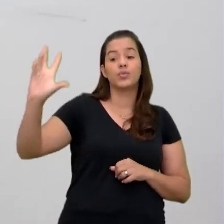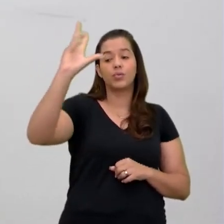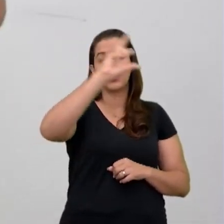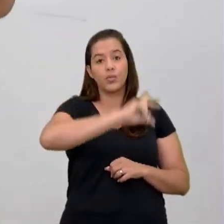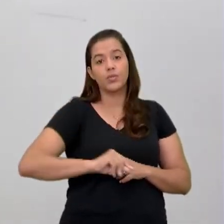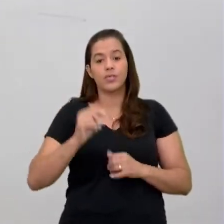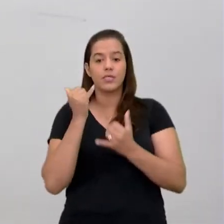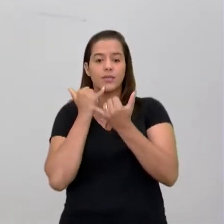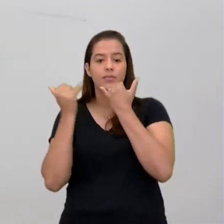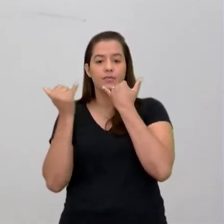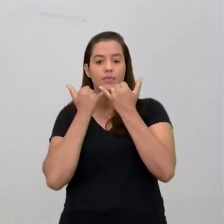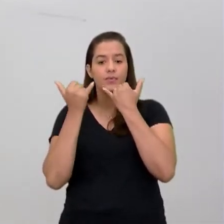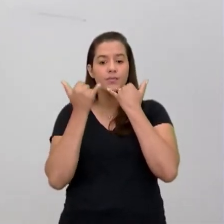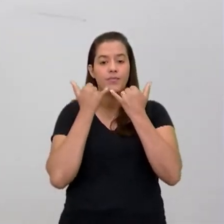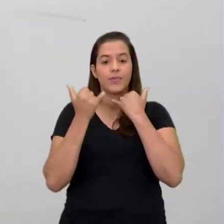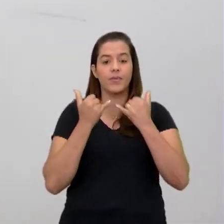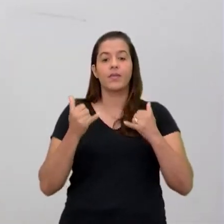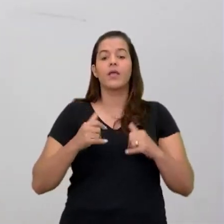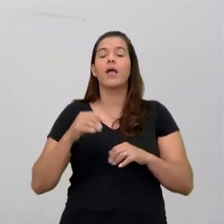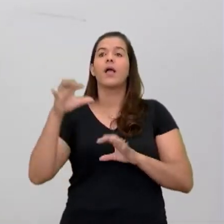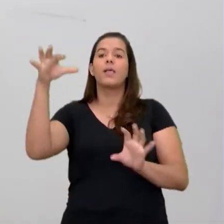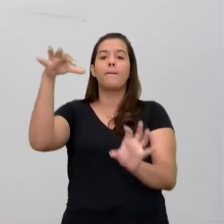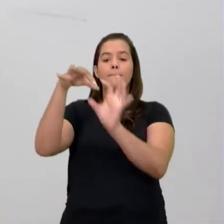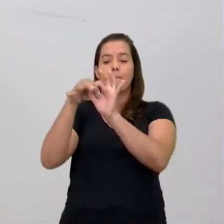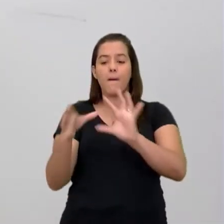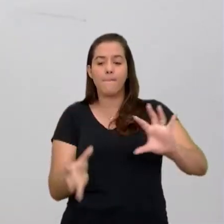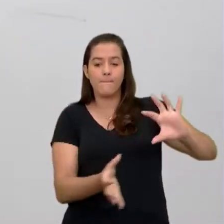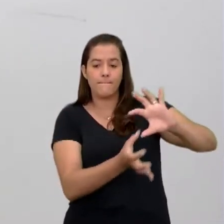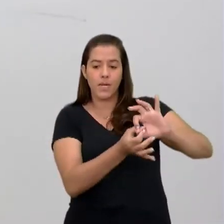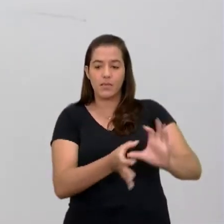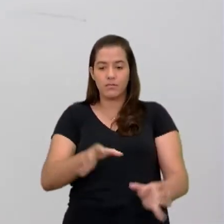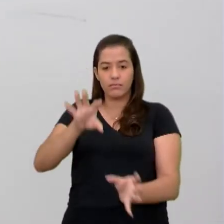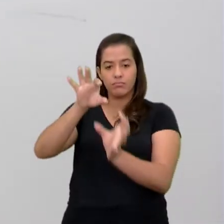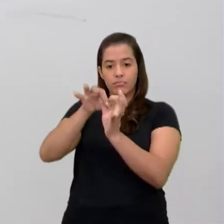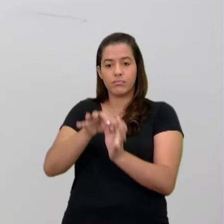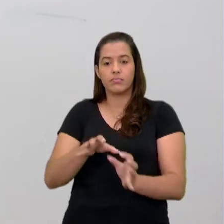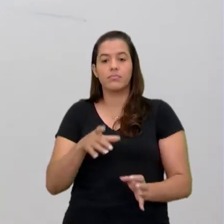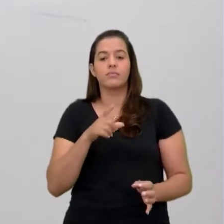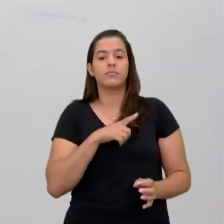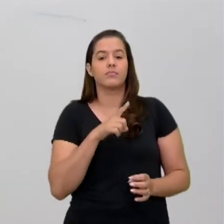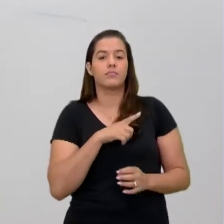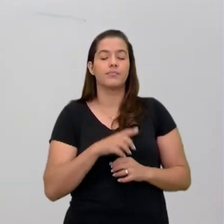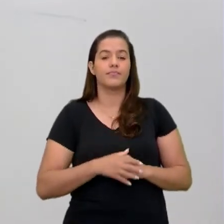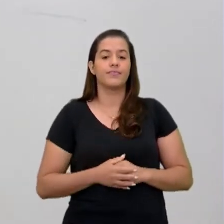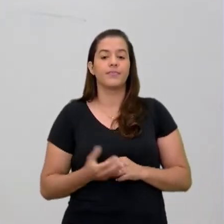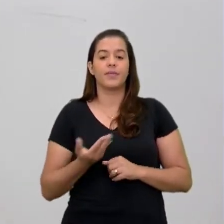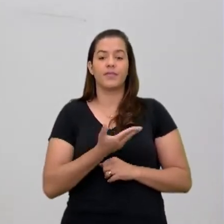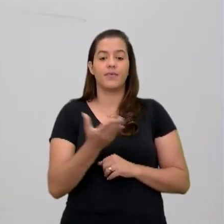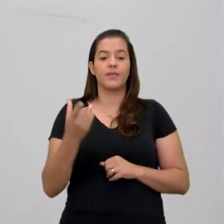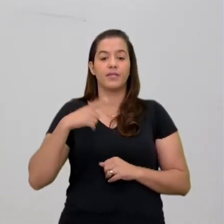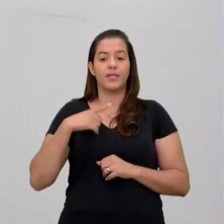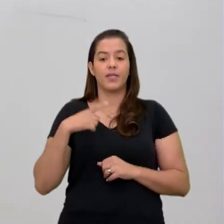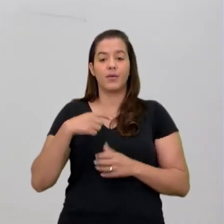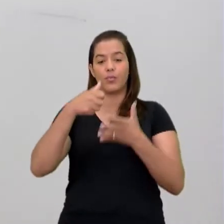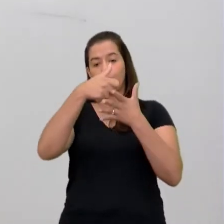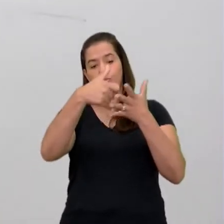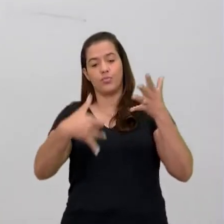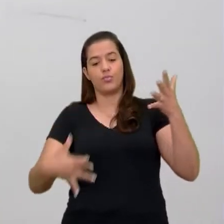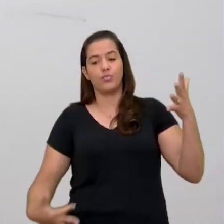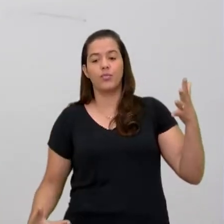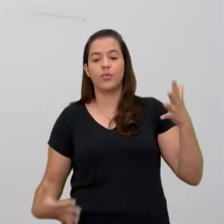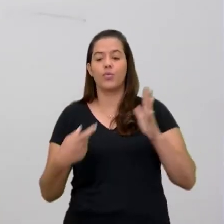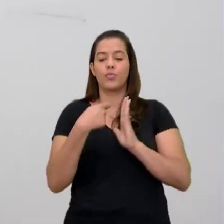ali os tópicos, vai juntando tudo e, veja bem, em vez dele ter ali um